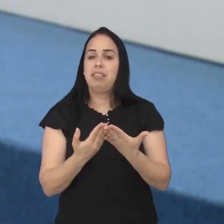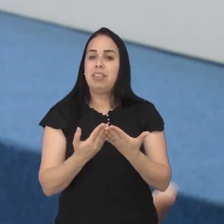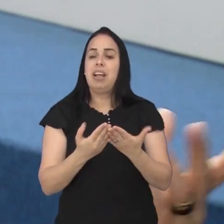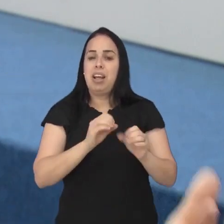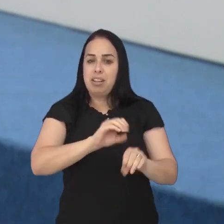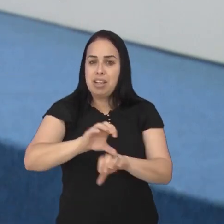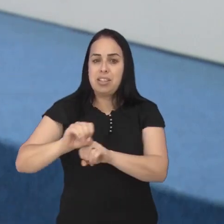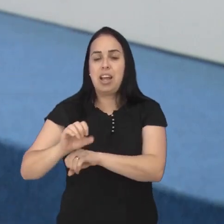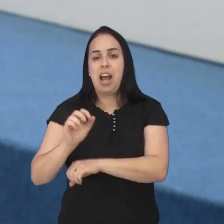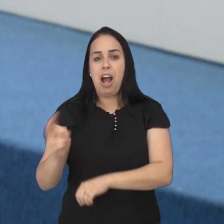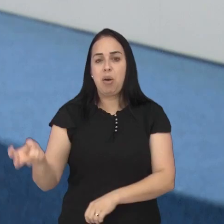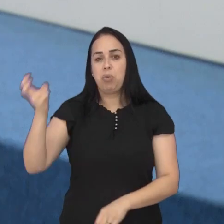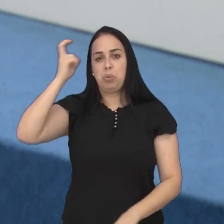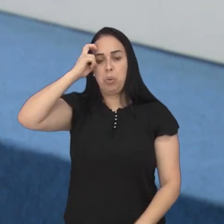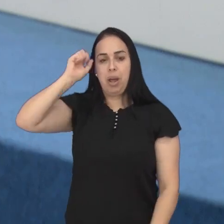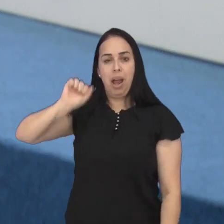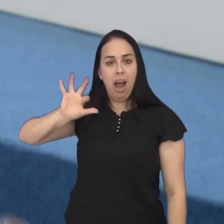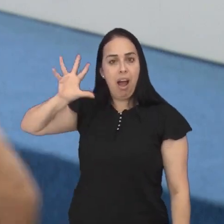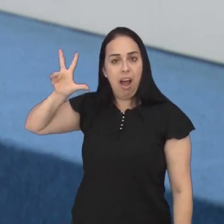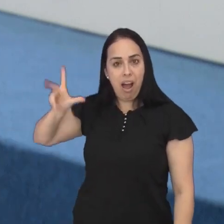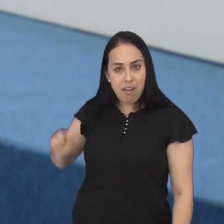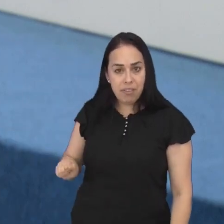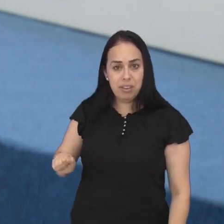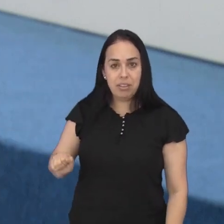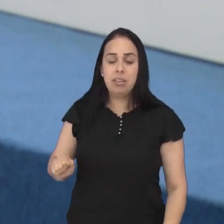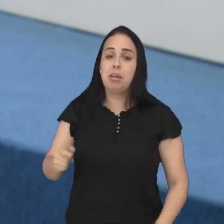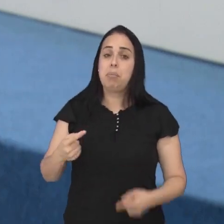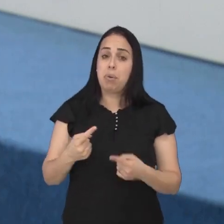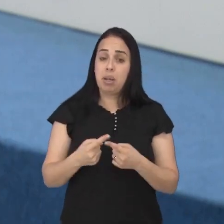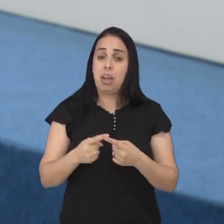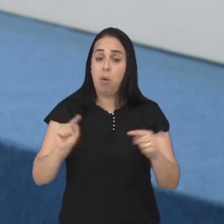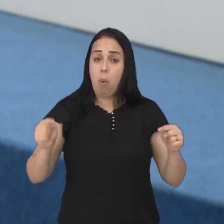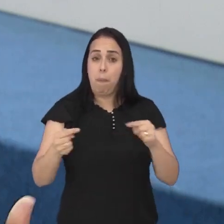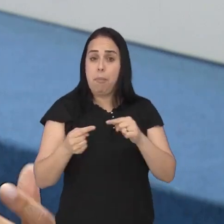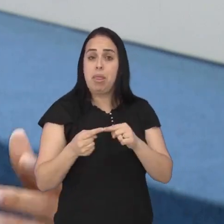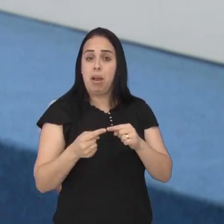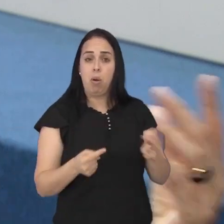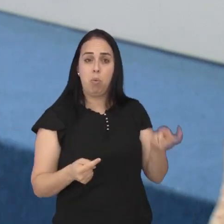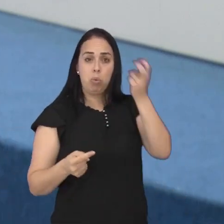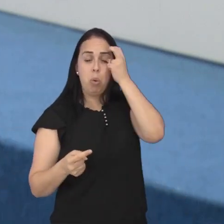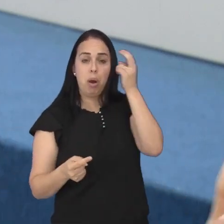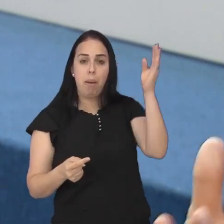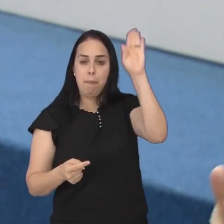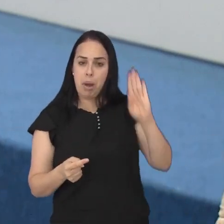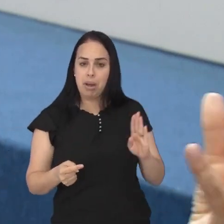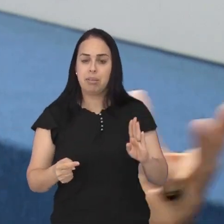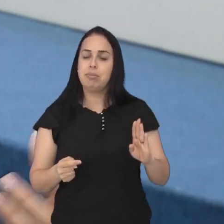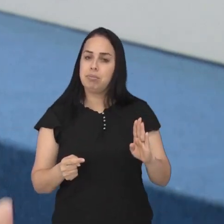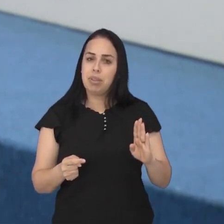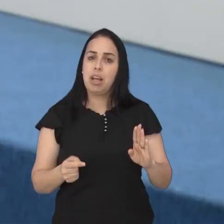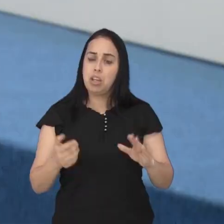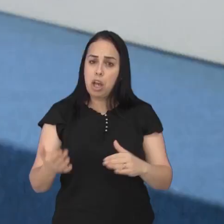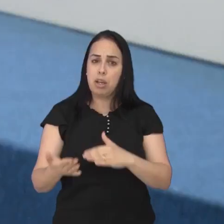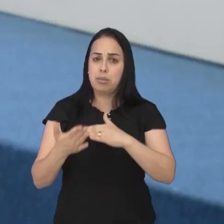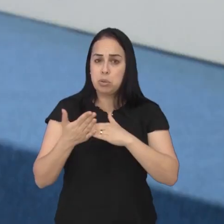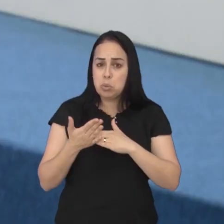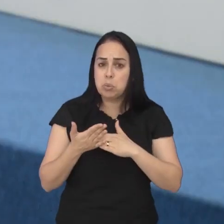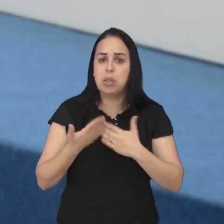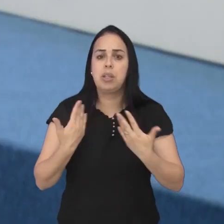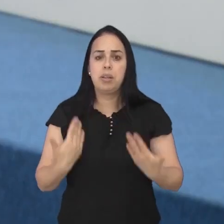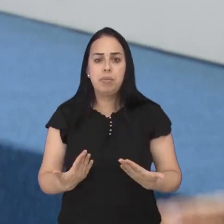cultura da africana, que faz parte da nossa cultura. Então, tudo isso soma. E